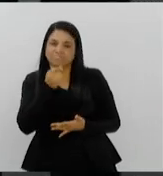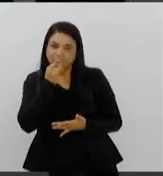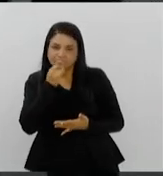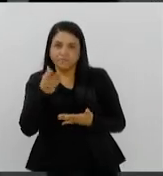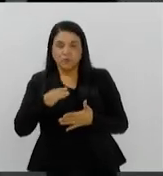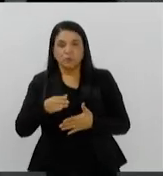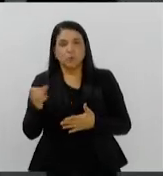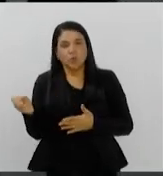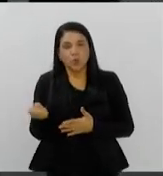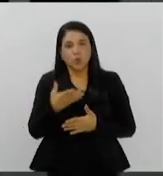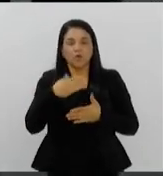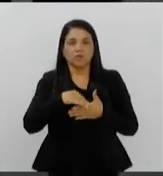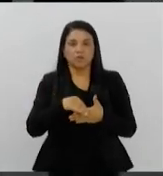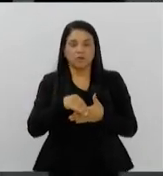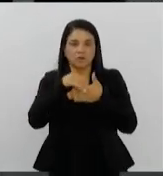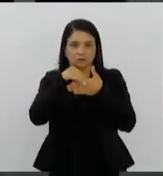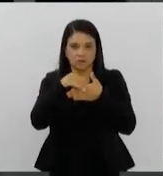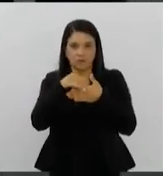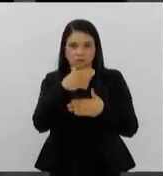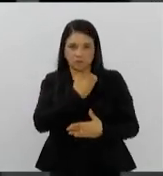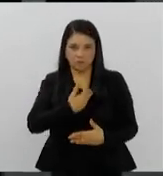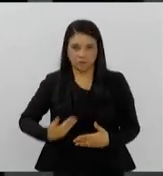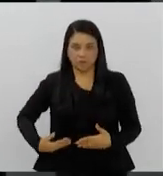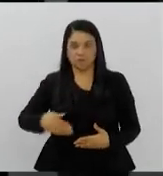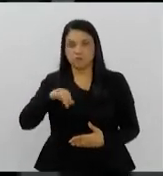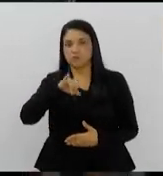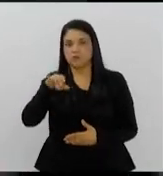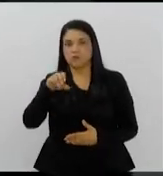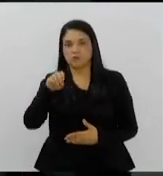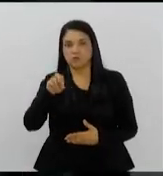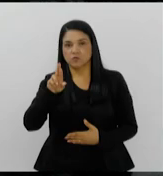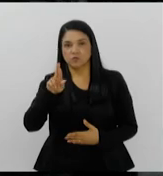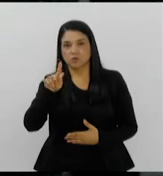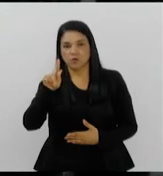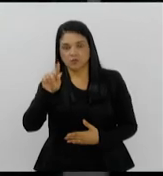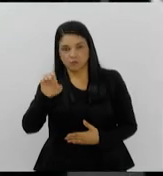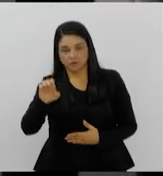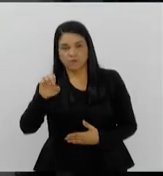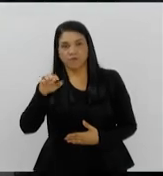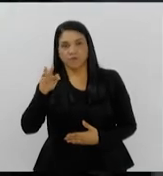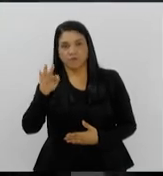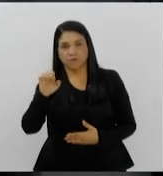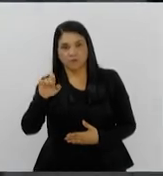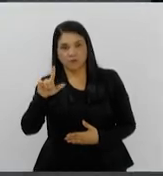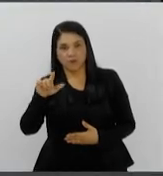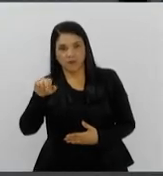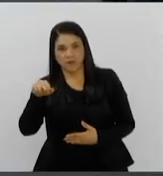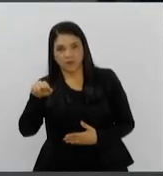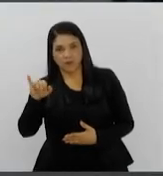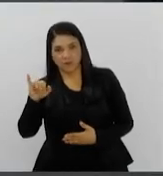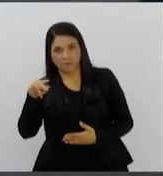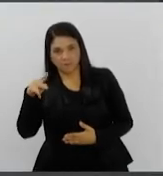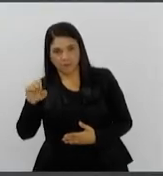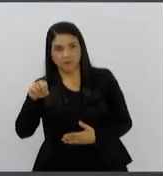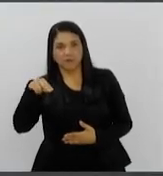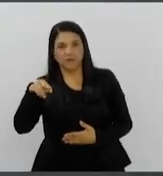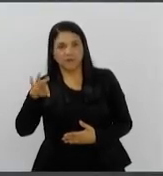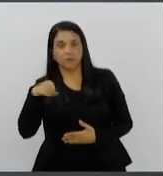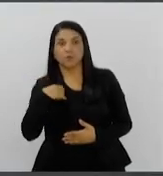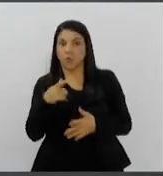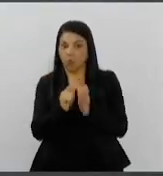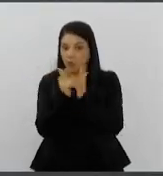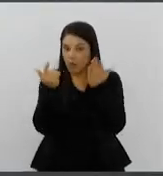o deputado Jorge Felipe Neto, é o que eu vi no jornal, presidente. Me parece, eu não sou sambista, não, mas me parece que